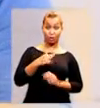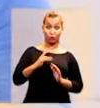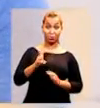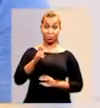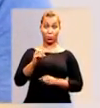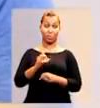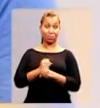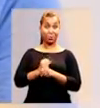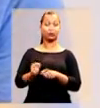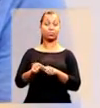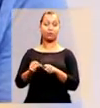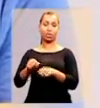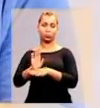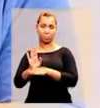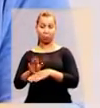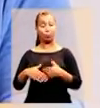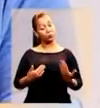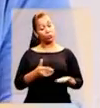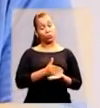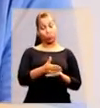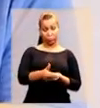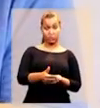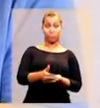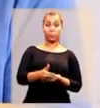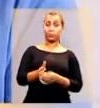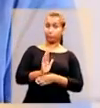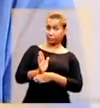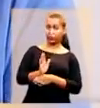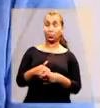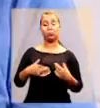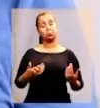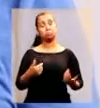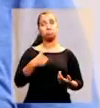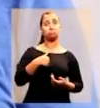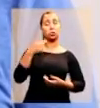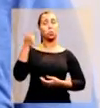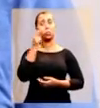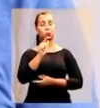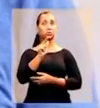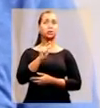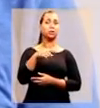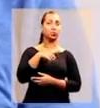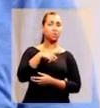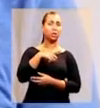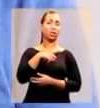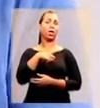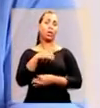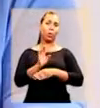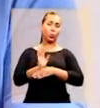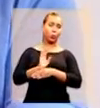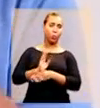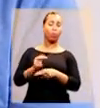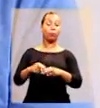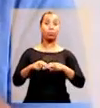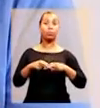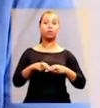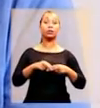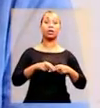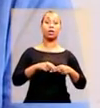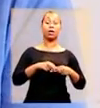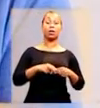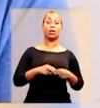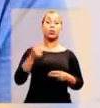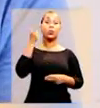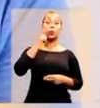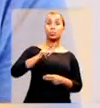há quase 50 anos. Então, assim, quando eu comecei minha carreira, eu consegui ter uma carreira de cineasta porque eu ganhei um